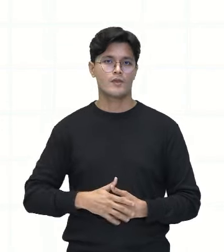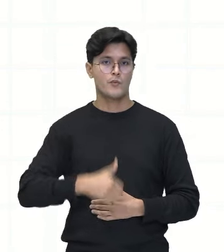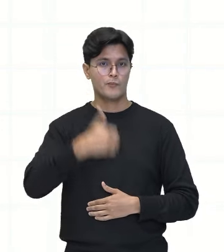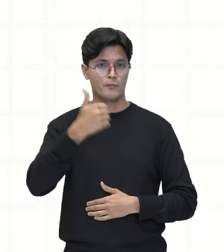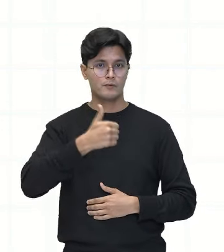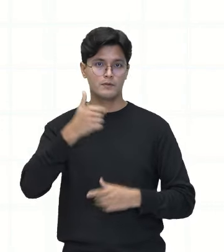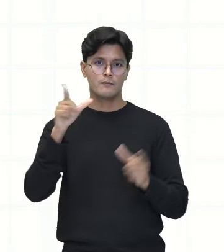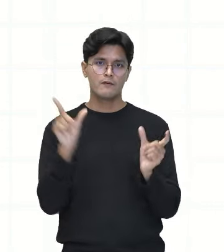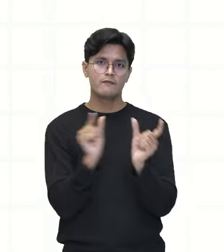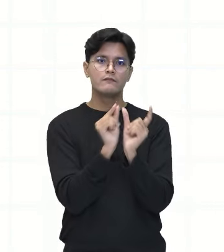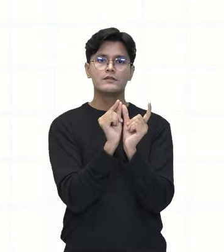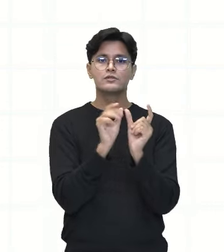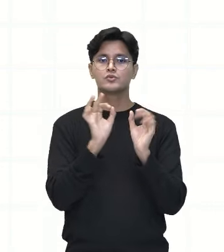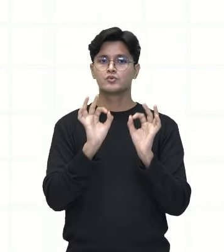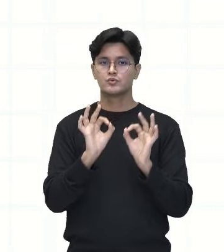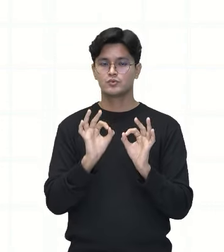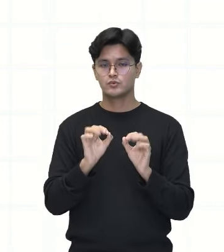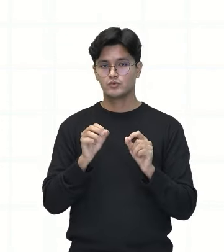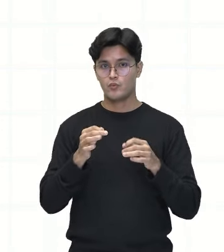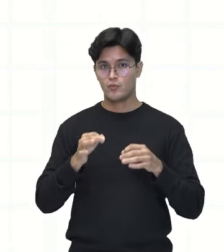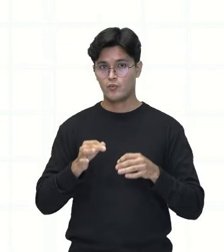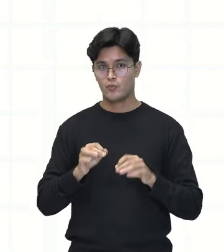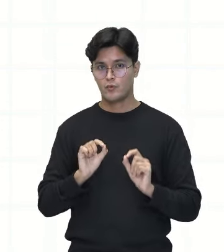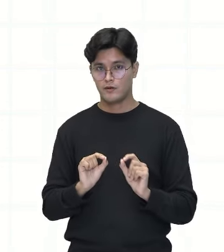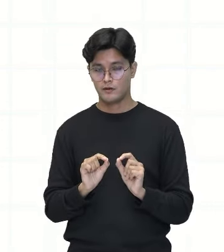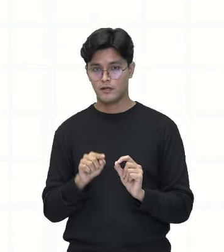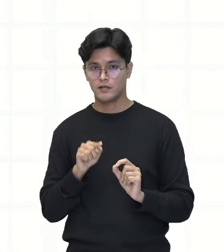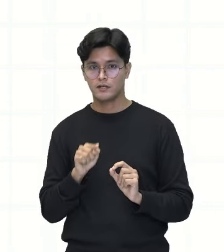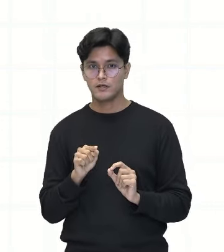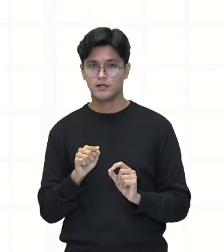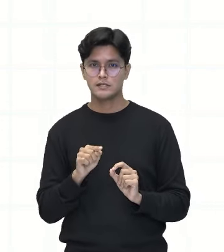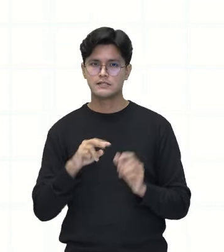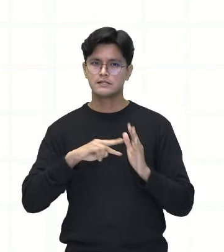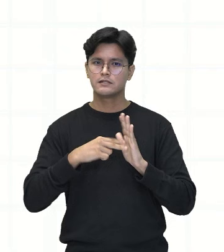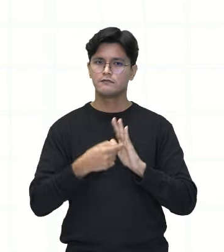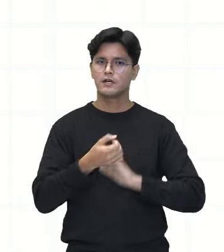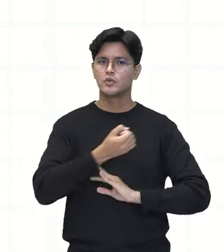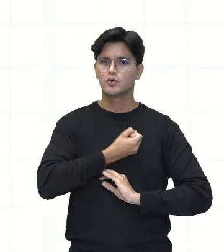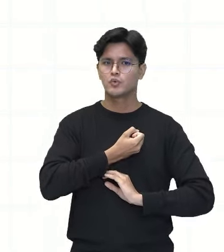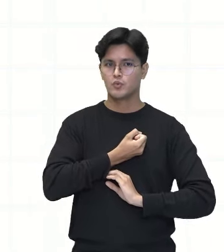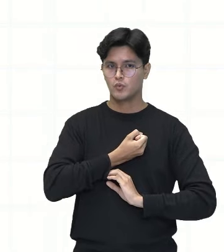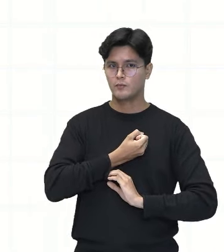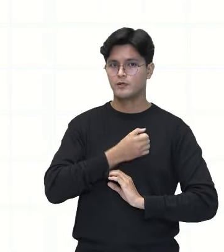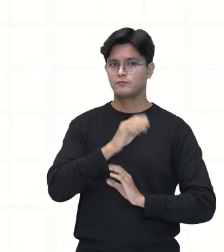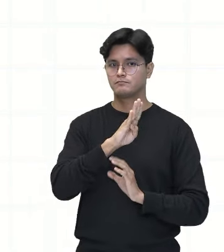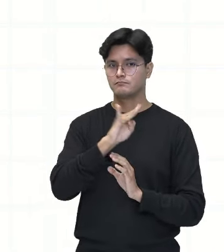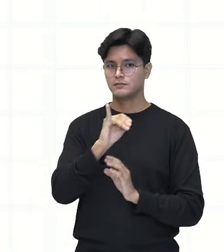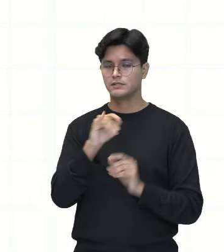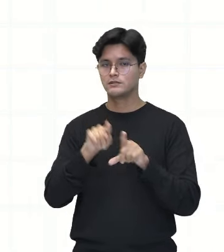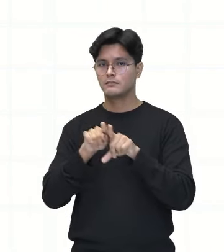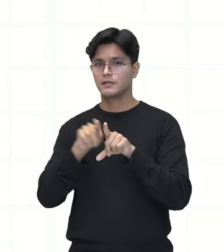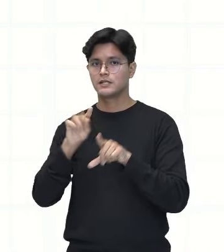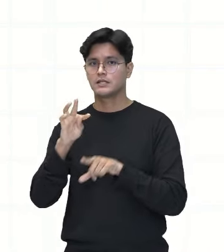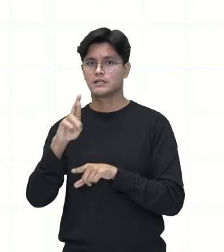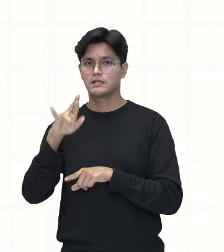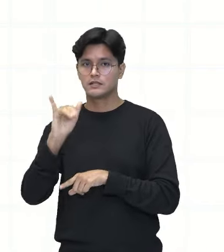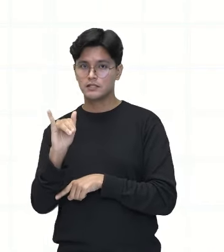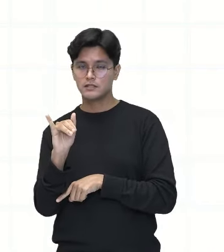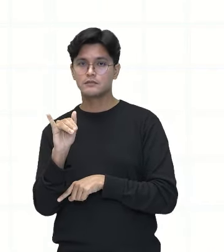vai acompanhar é be-tree, que significa número e quantidade, como vocês podem acompanhar nesse pequeno texto aqui,